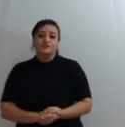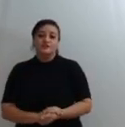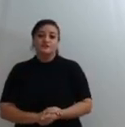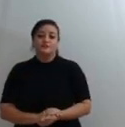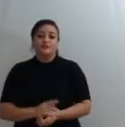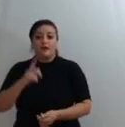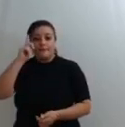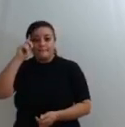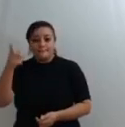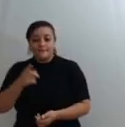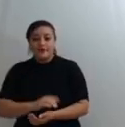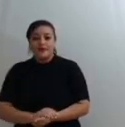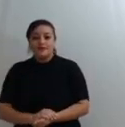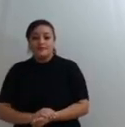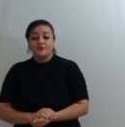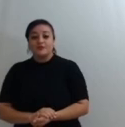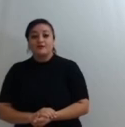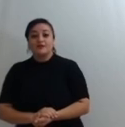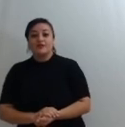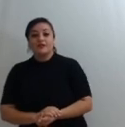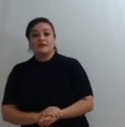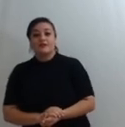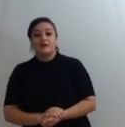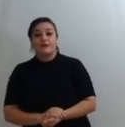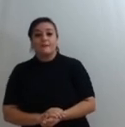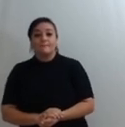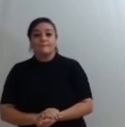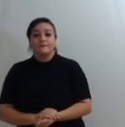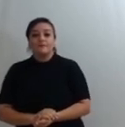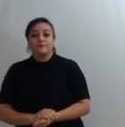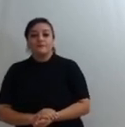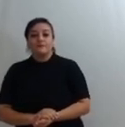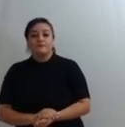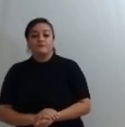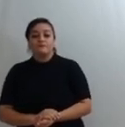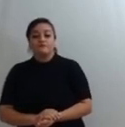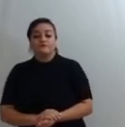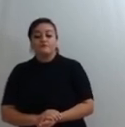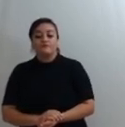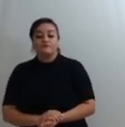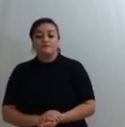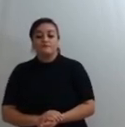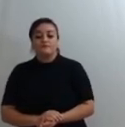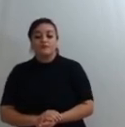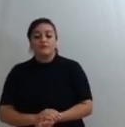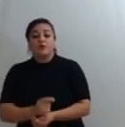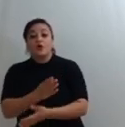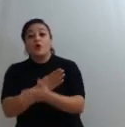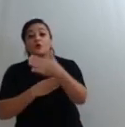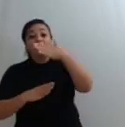do legislador foi apenas a de fixar um limite temporal